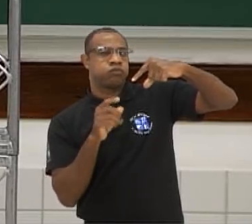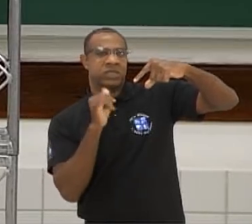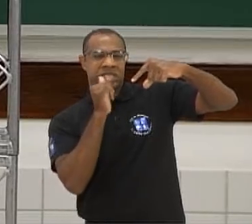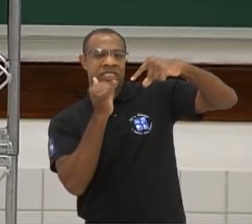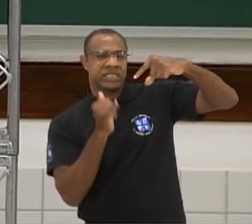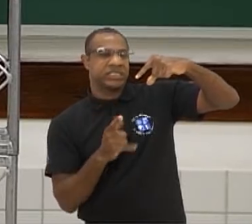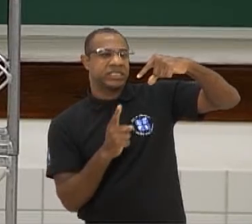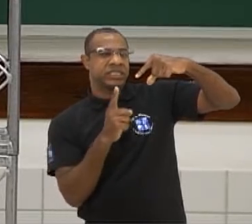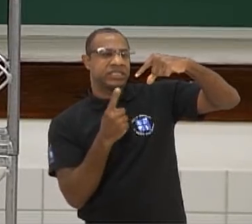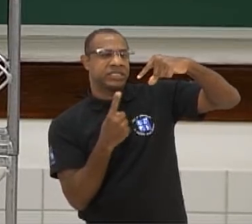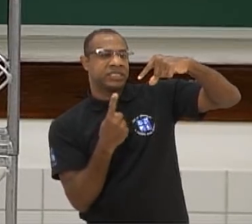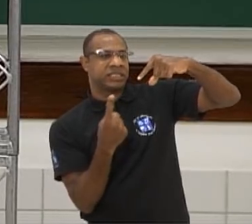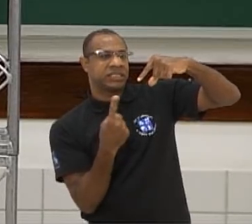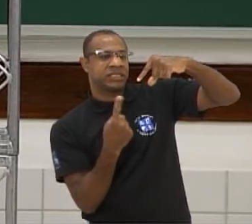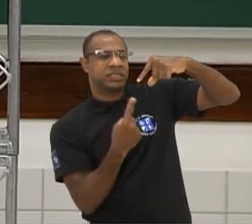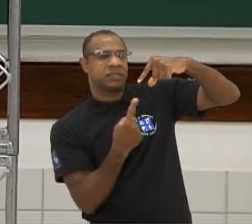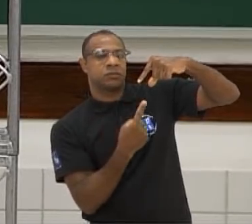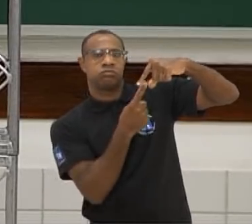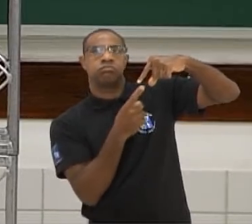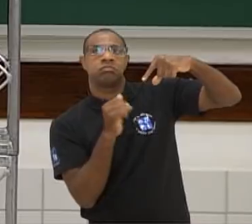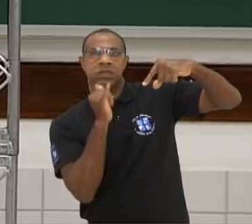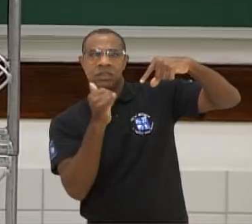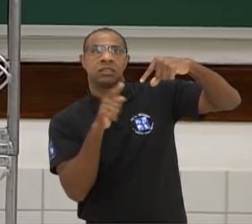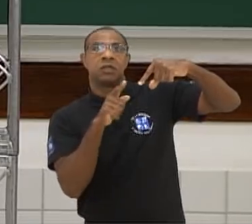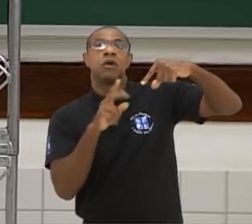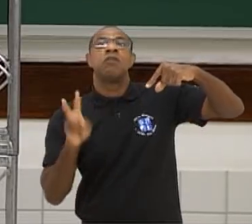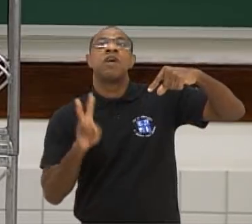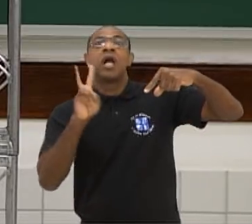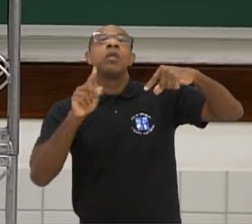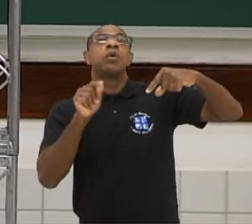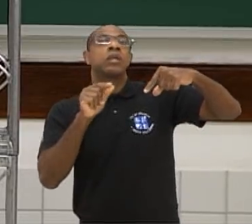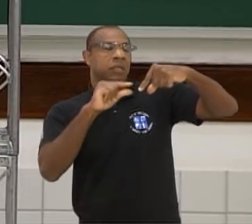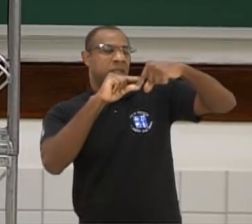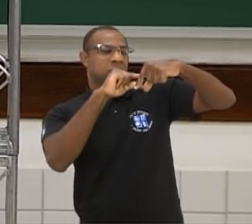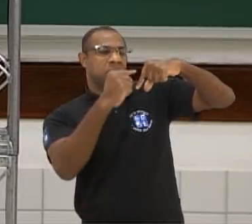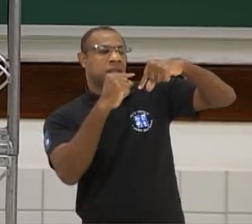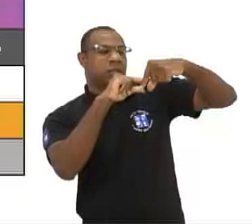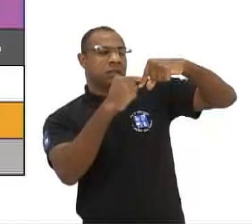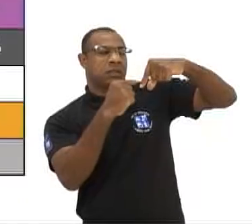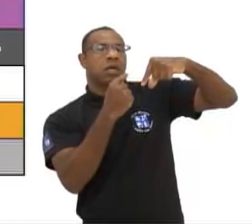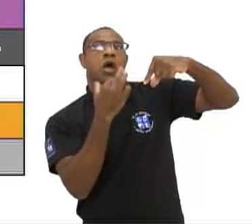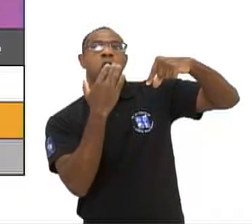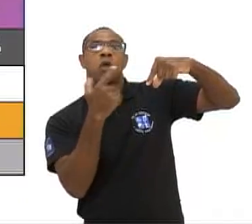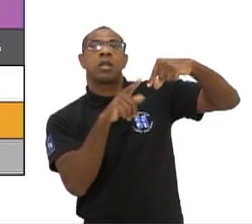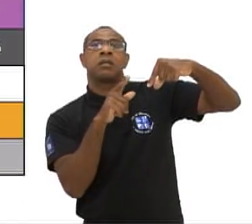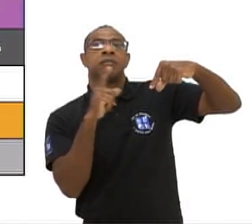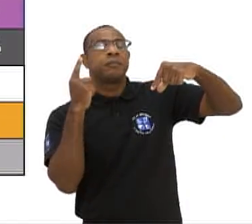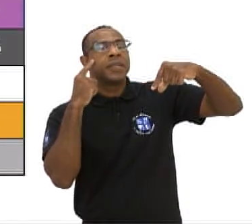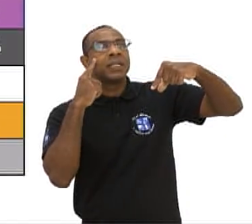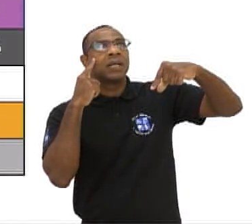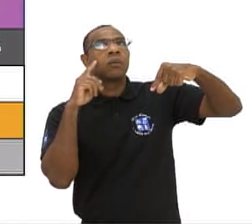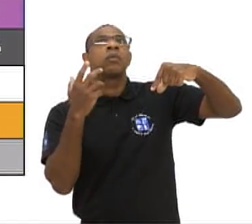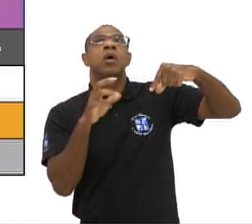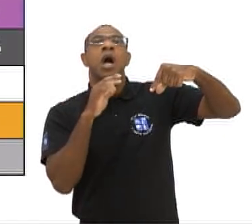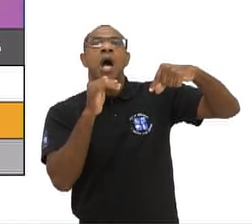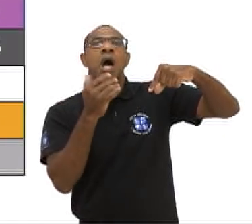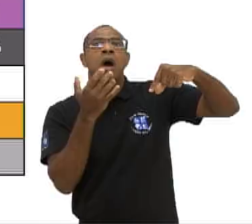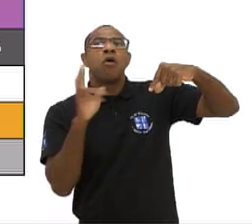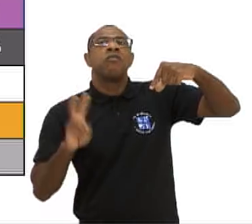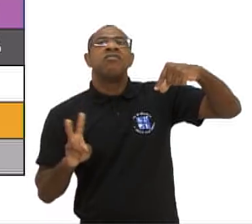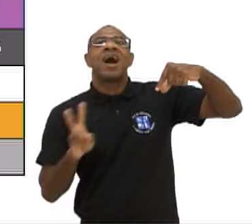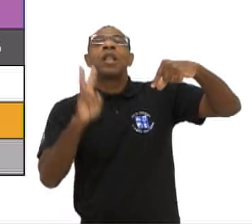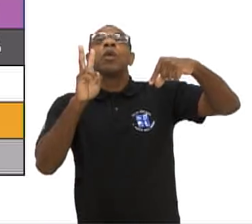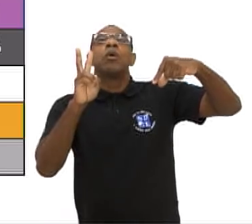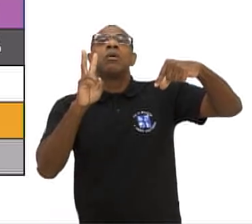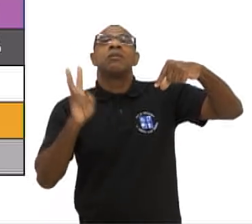é o valor dessa resistência, através dessas faixas de cores aqui. Então eu